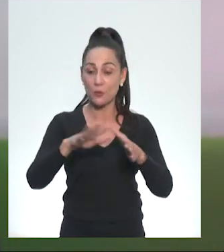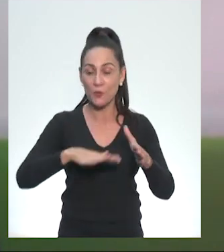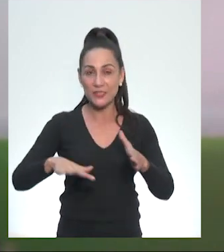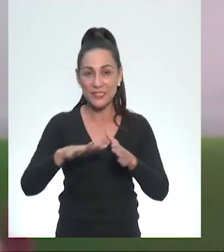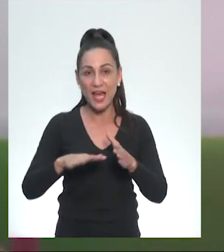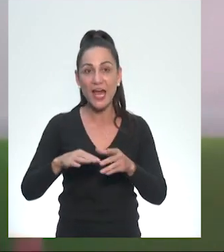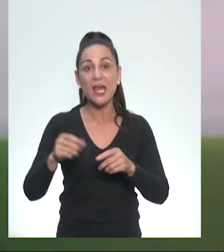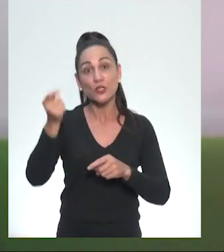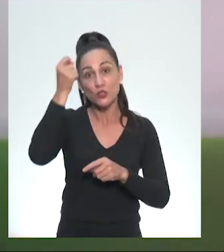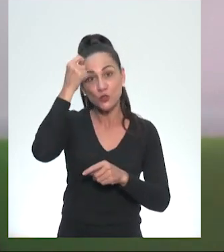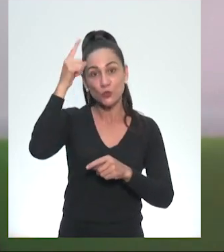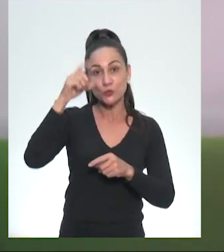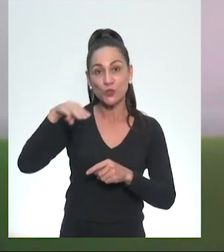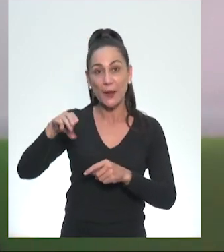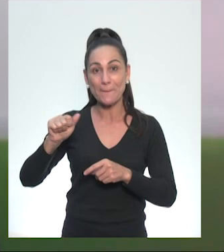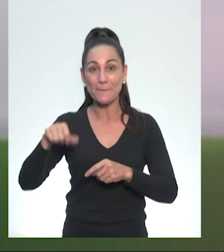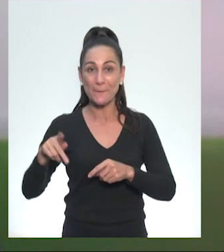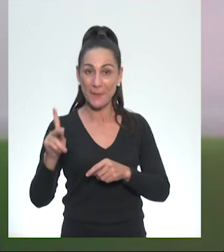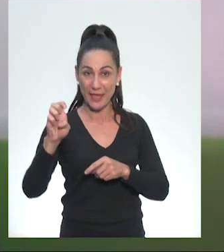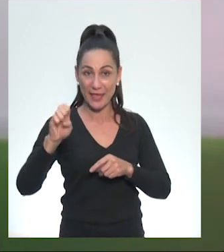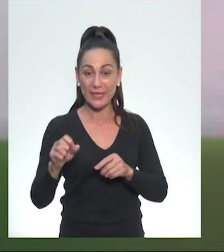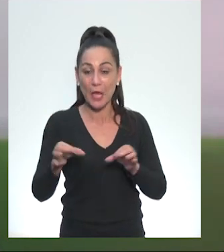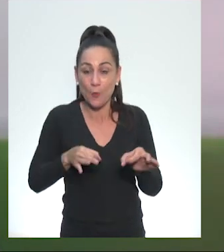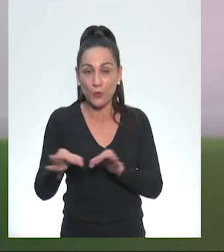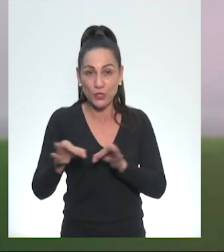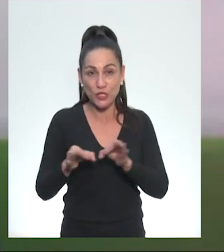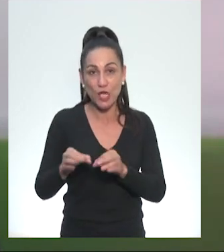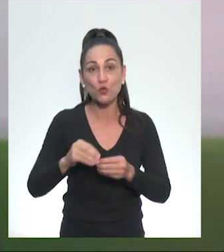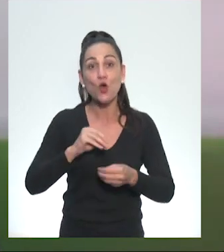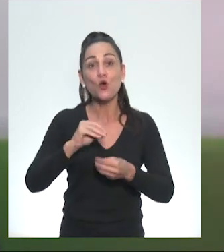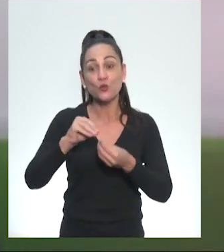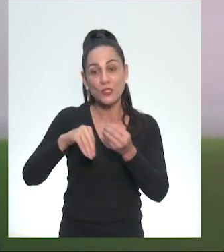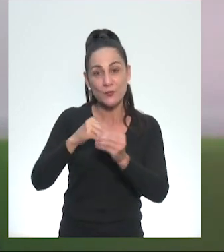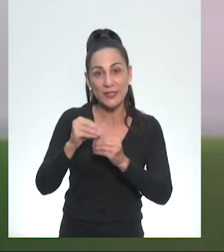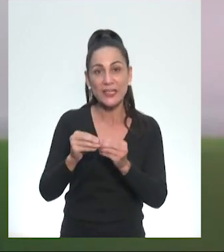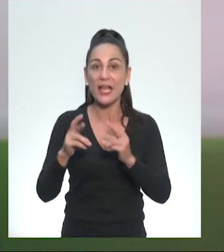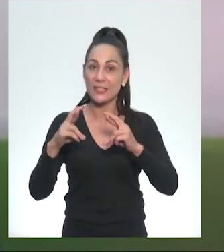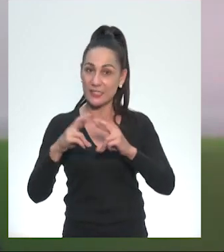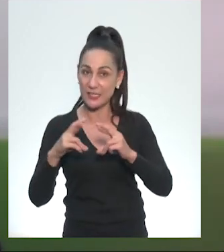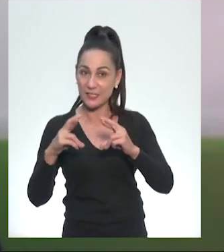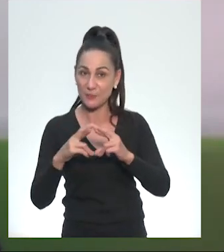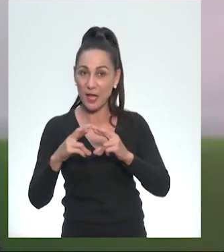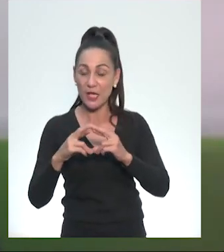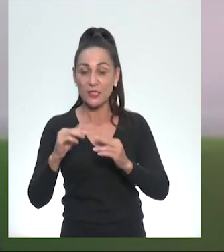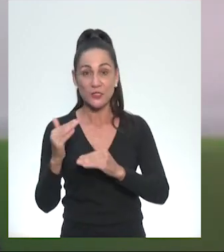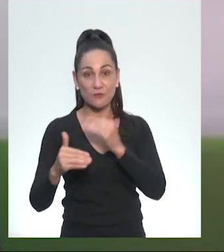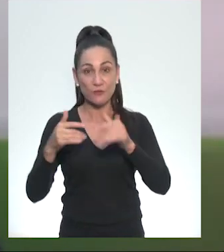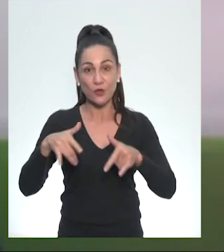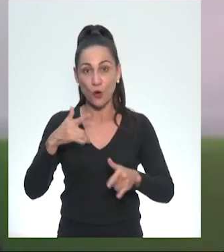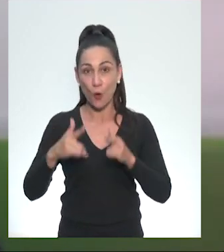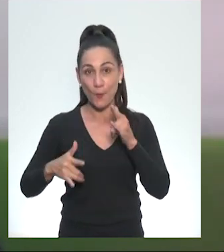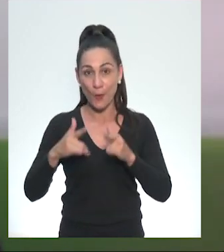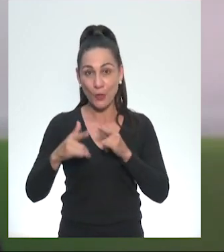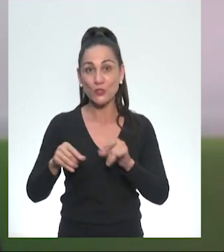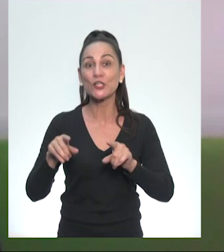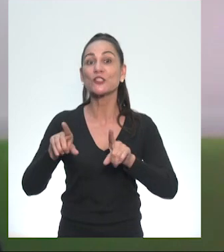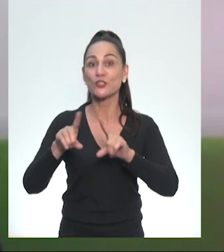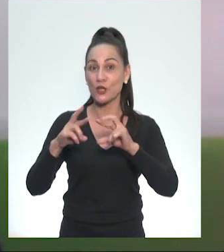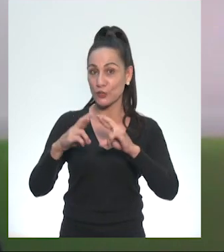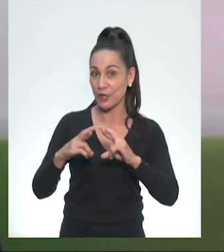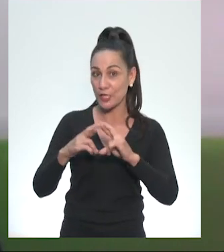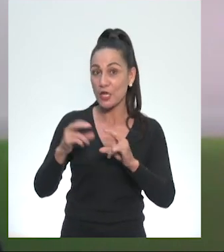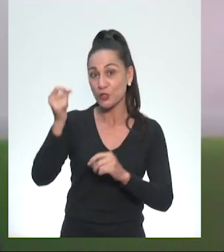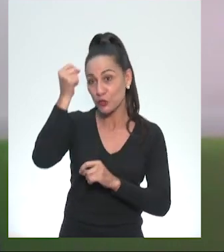você pode dar vida aos seus projetos utilizando material reciclável, então promovendo a robótica de sucata. Temos um espaço também de